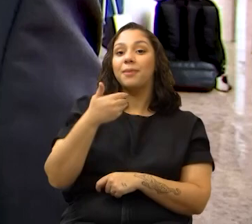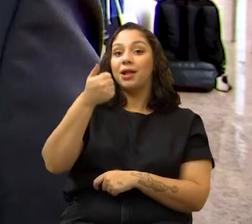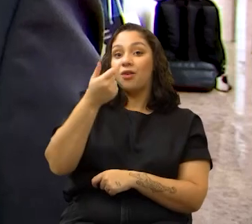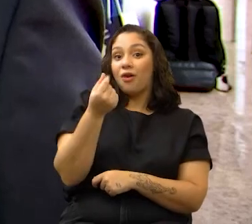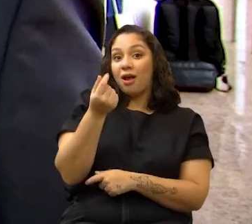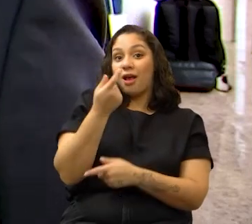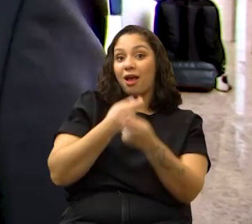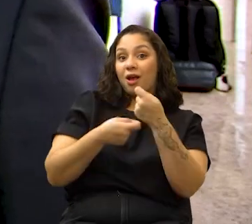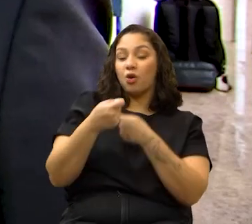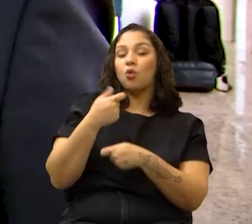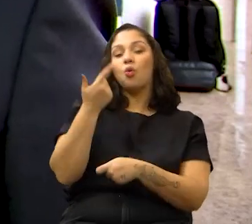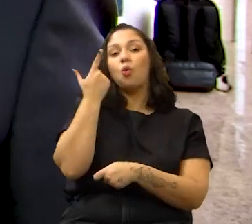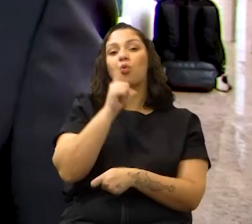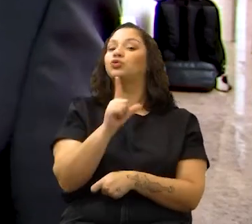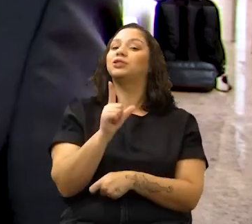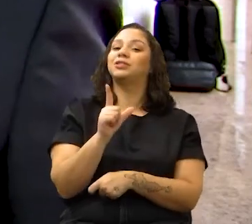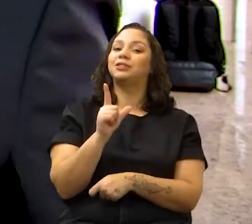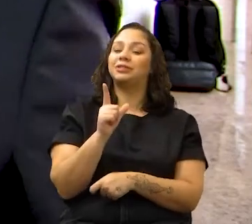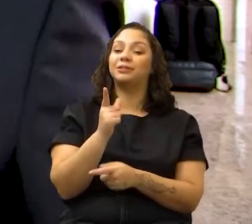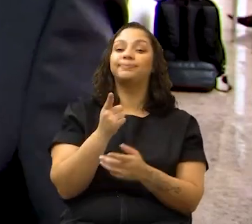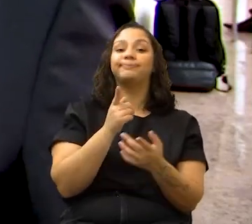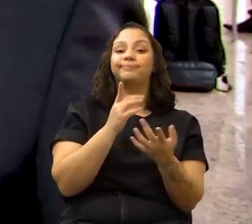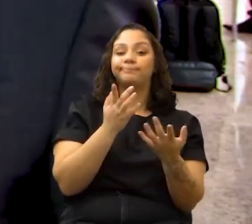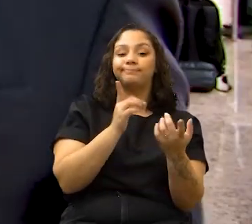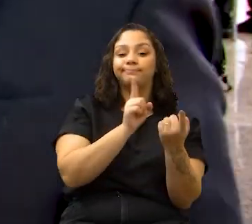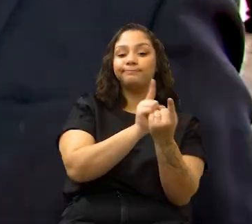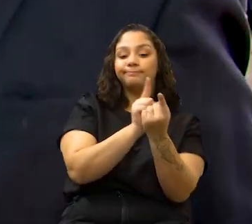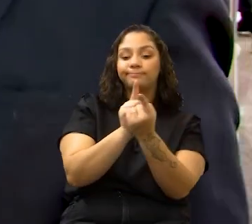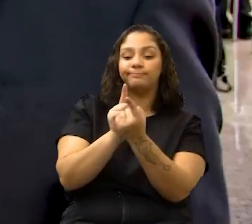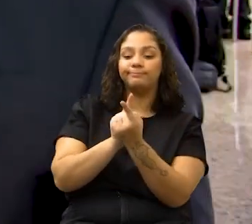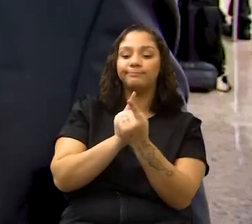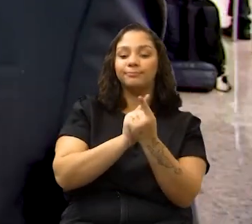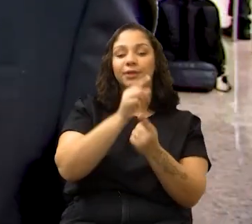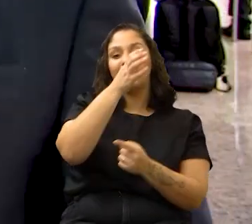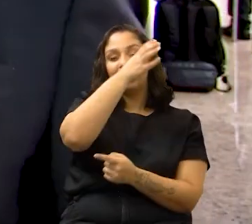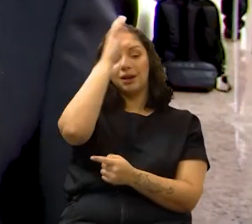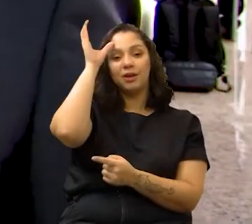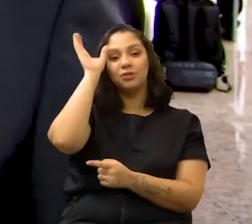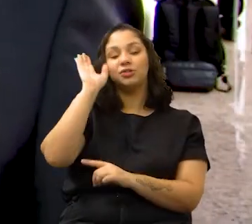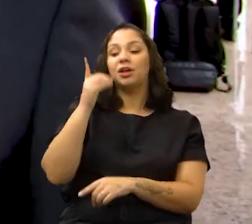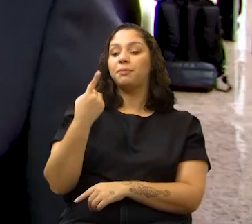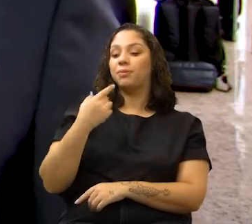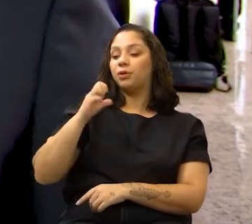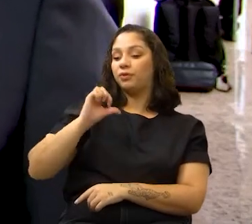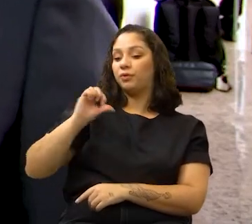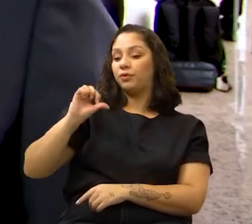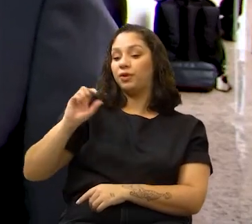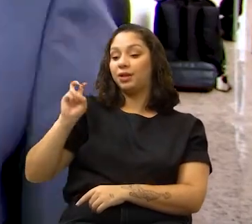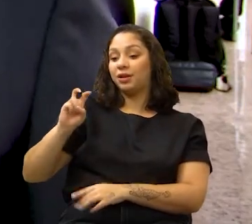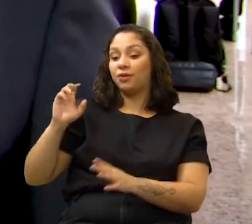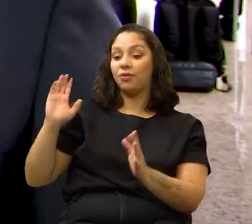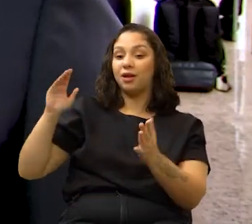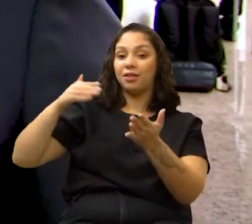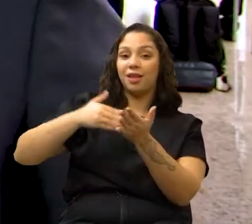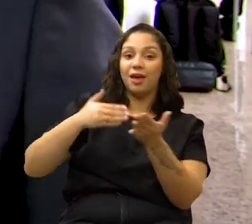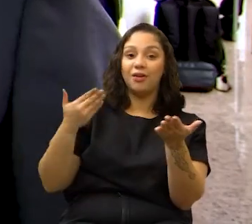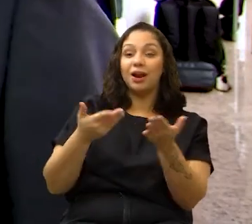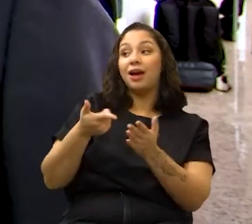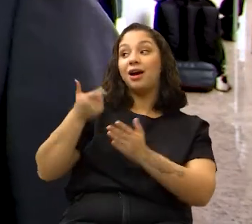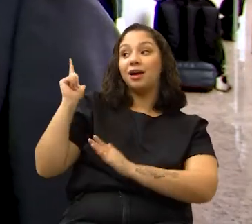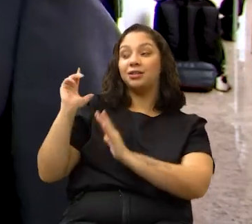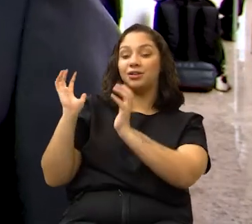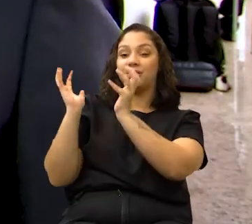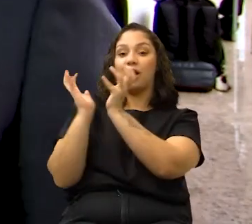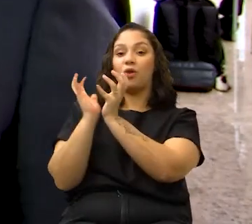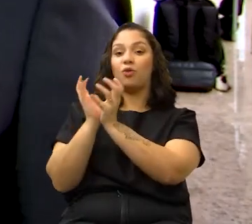novos fornecedores. Então, esse é um evento que nós fazemos aqui em Campinas desde 1995, quando tínhamos o grupo de